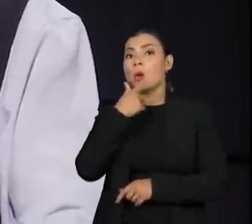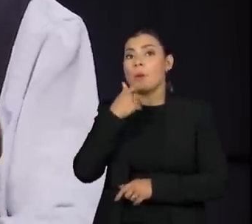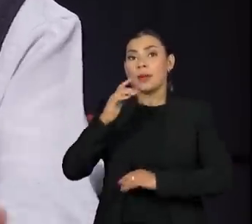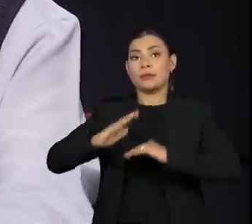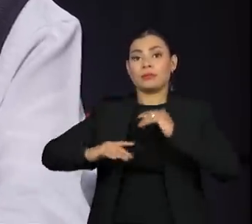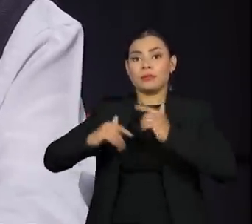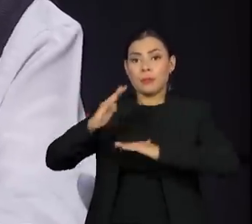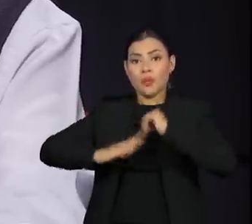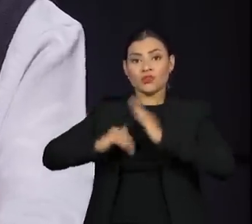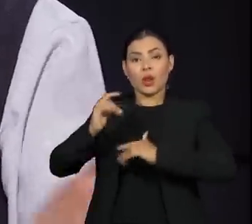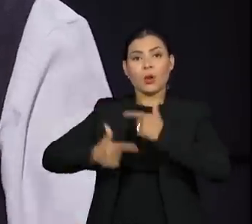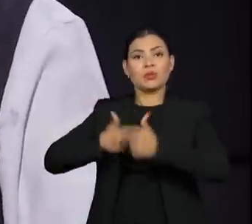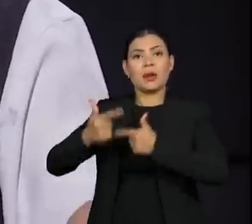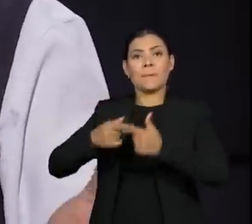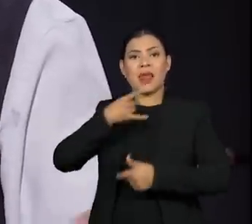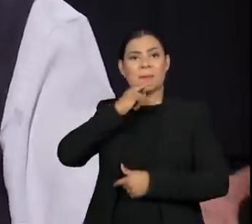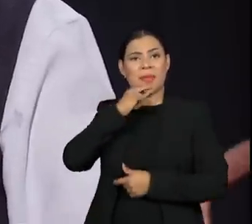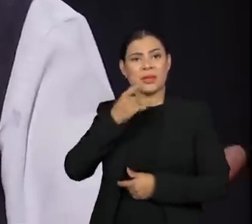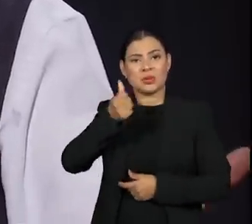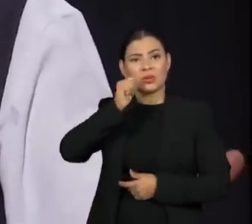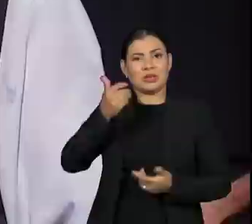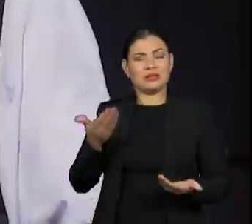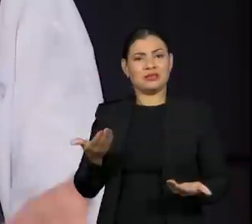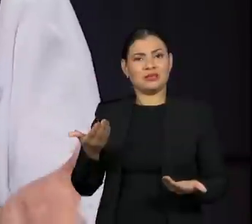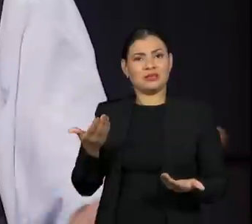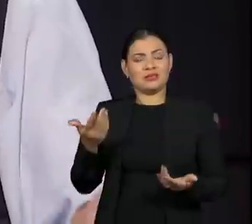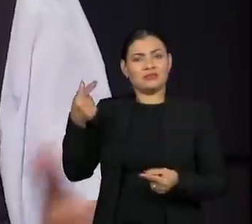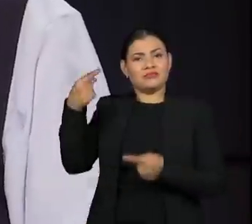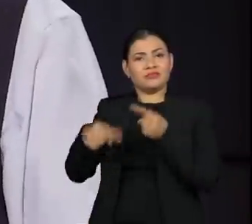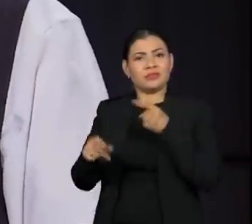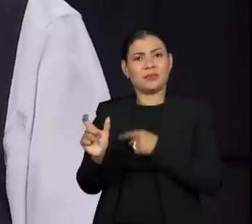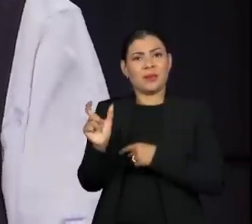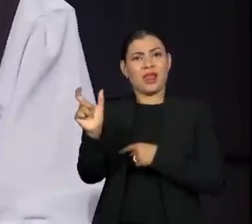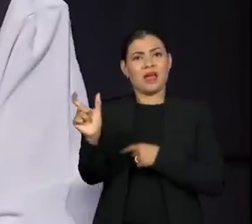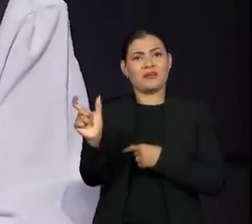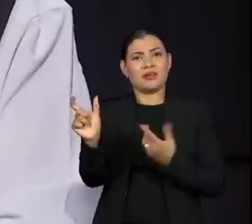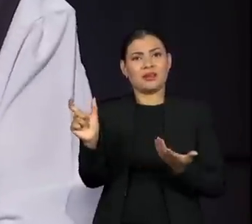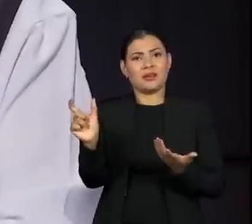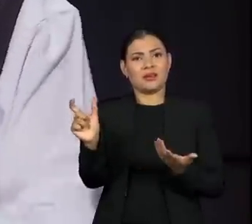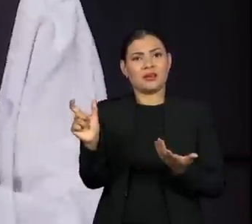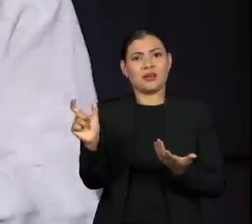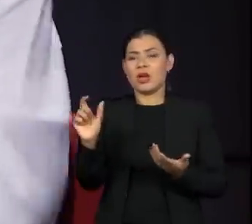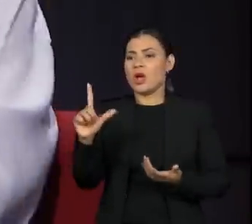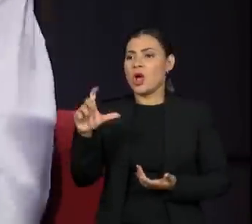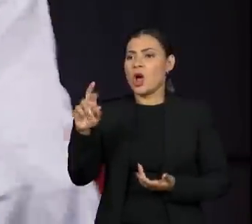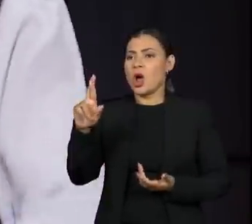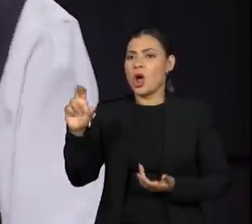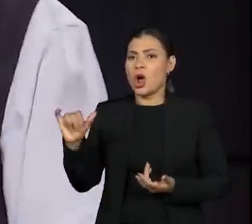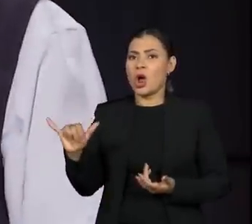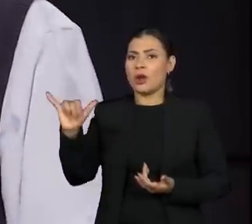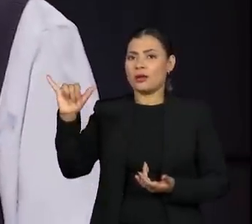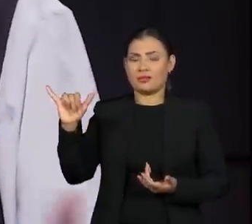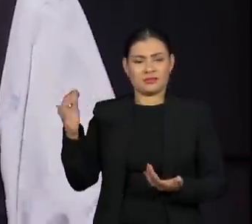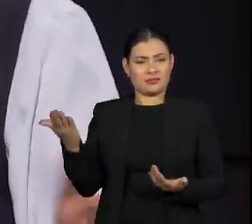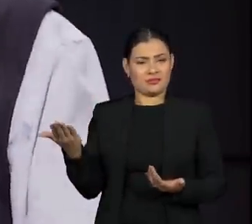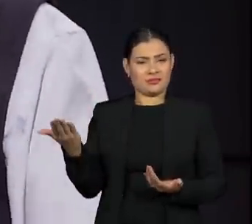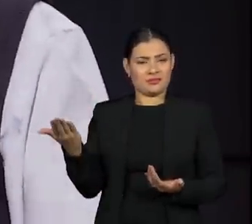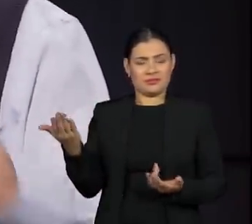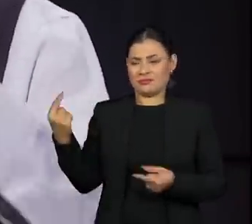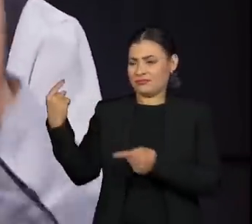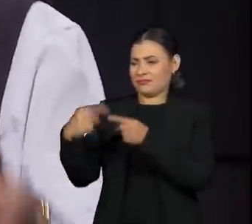trabalha bêbado o ouro que a Holly quer dizer do que que tem uma coisa a ver com a outra onde é uma Holly que tem a ver com fixação